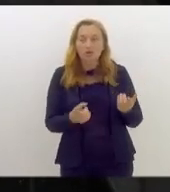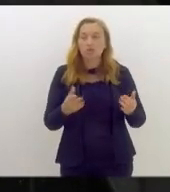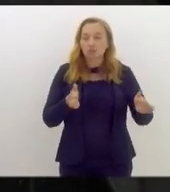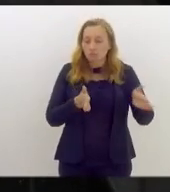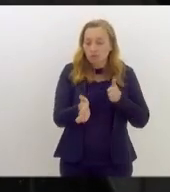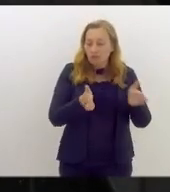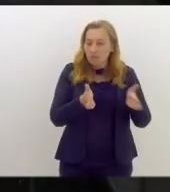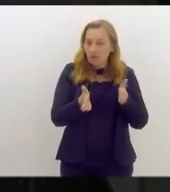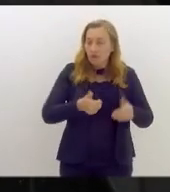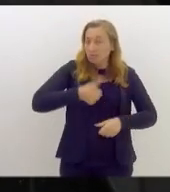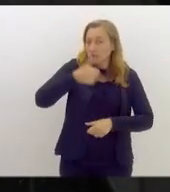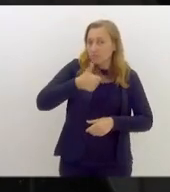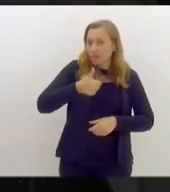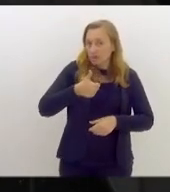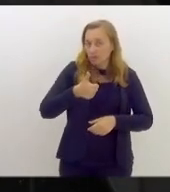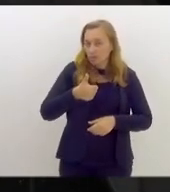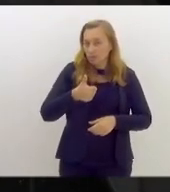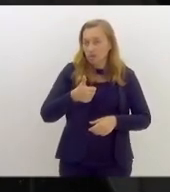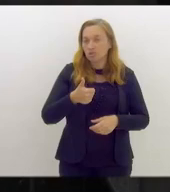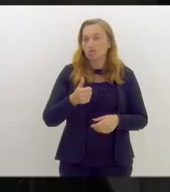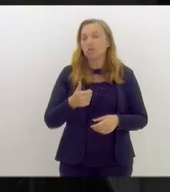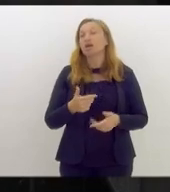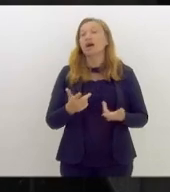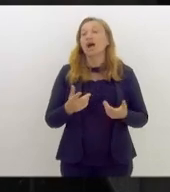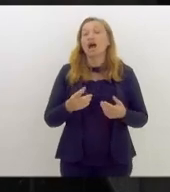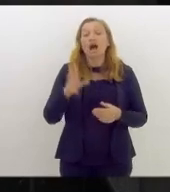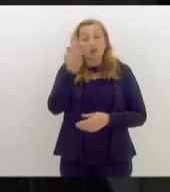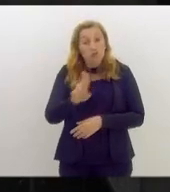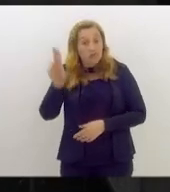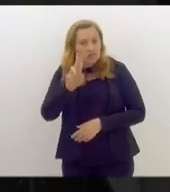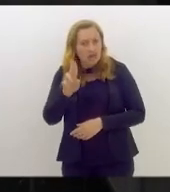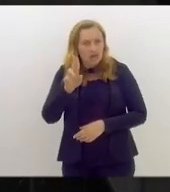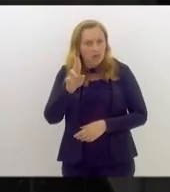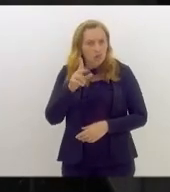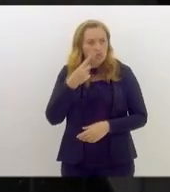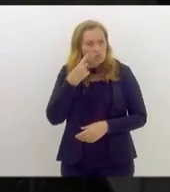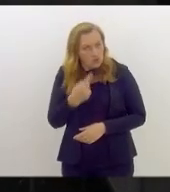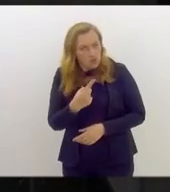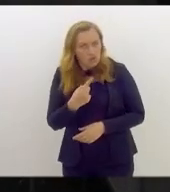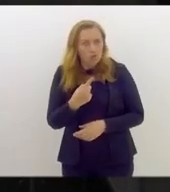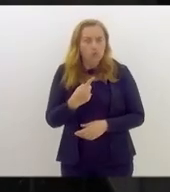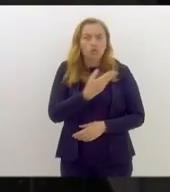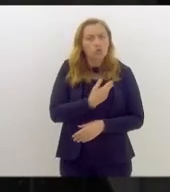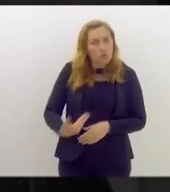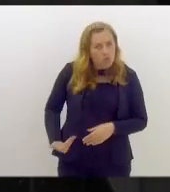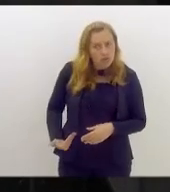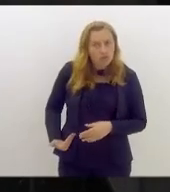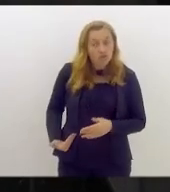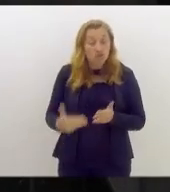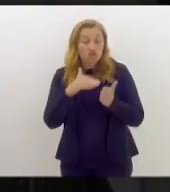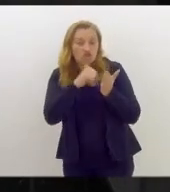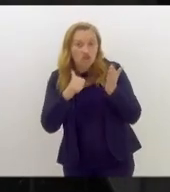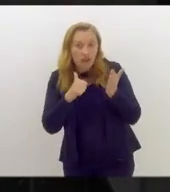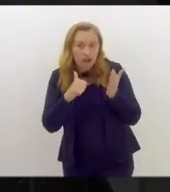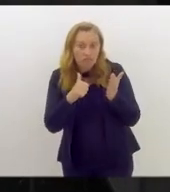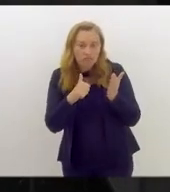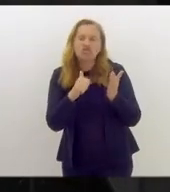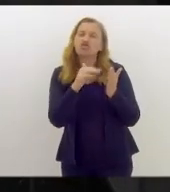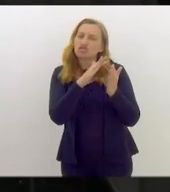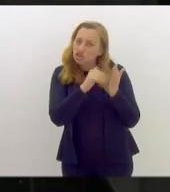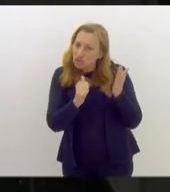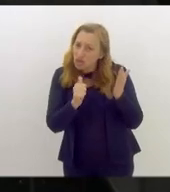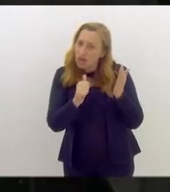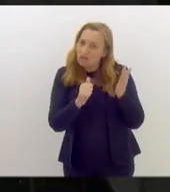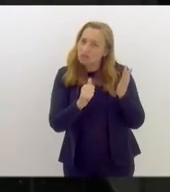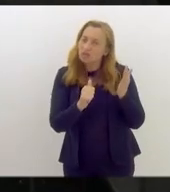e segundo tempo as Universidades descobriram os Instituto Federal Descobriram que o governo tinha tomado raspado